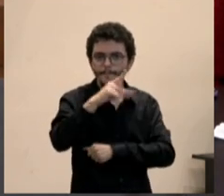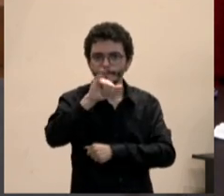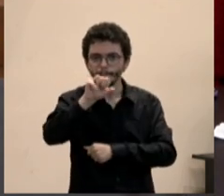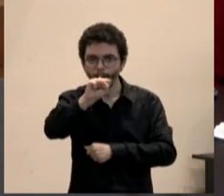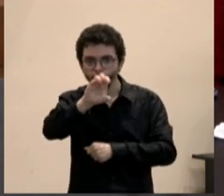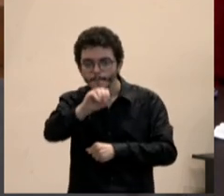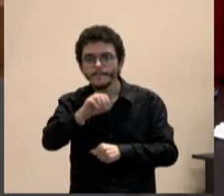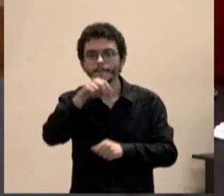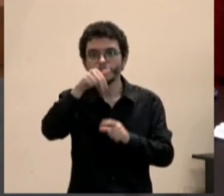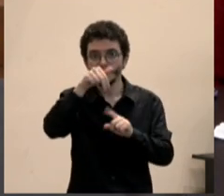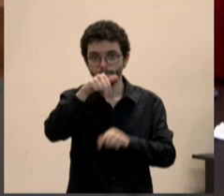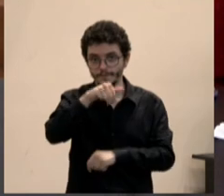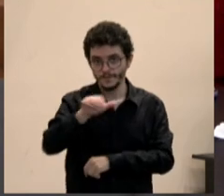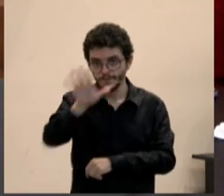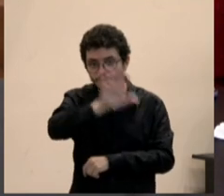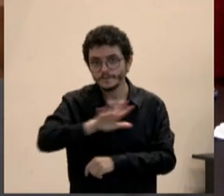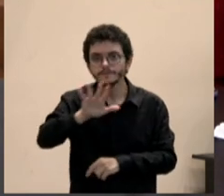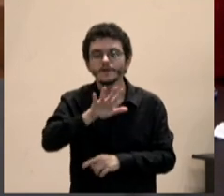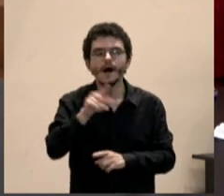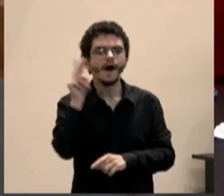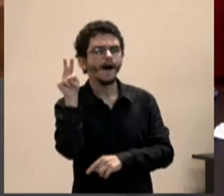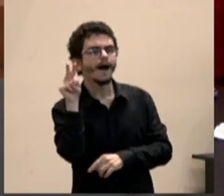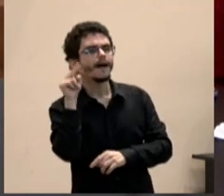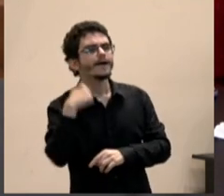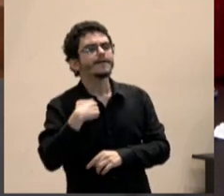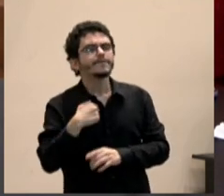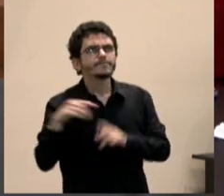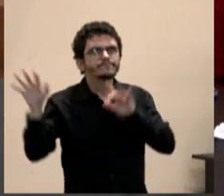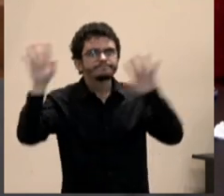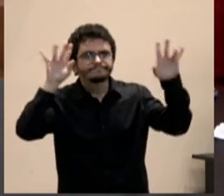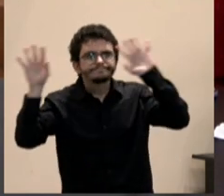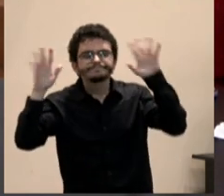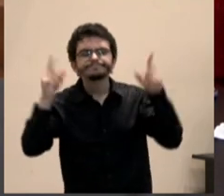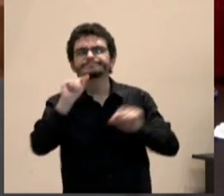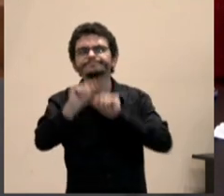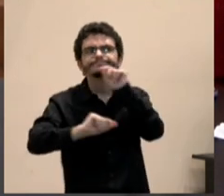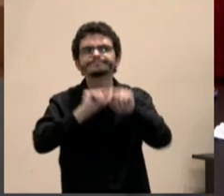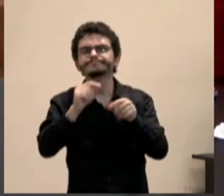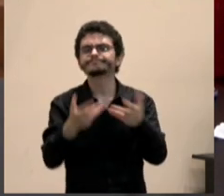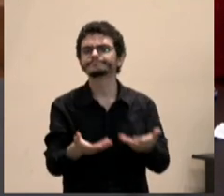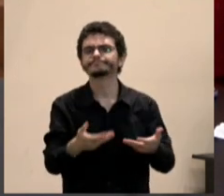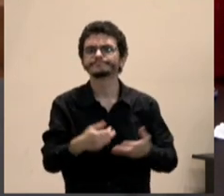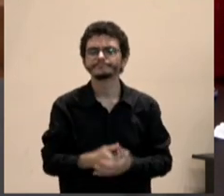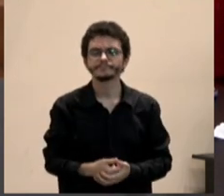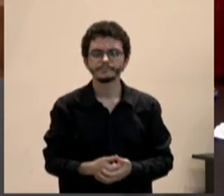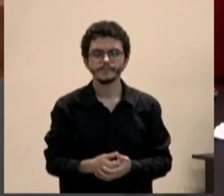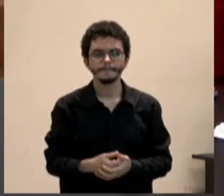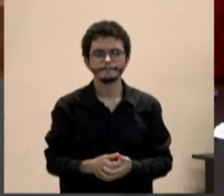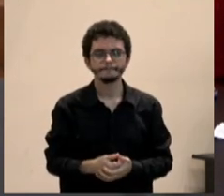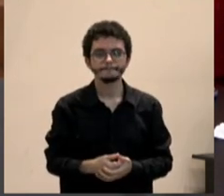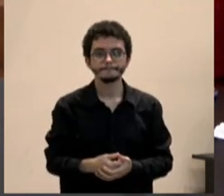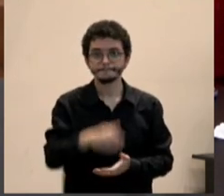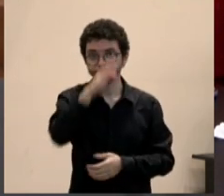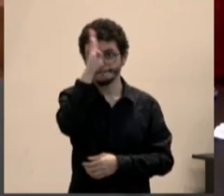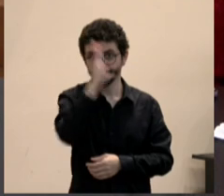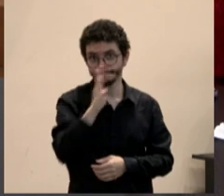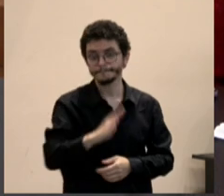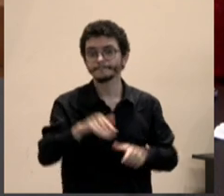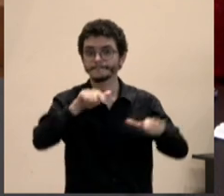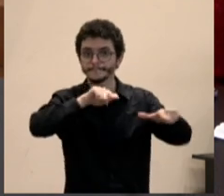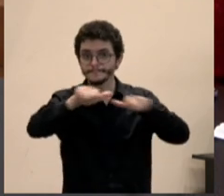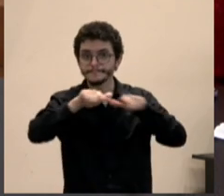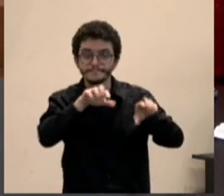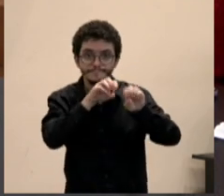O piso nacional, eu fico imaginando o que seria do Brasil, dos trabalhadores